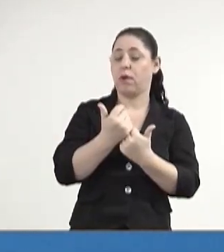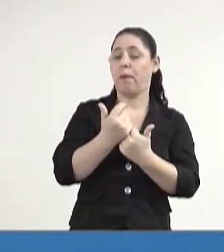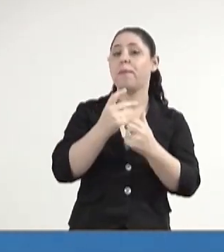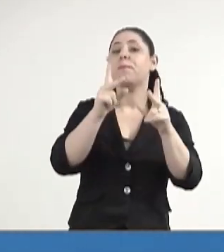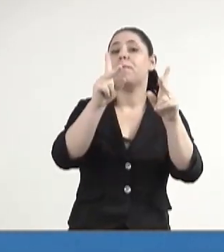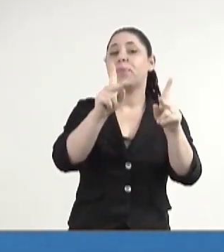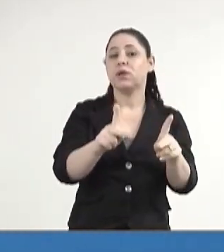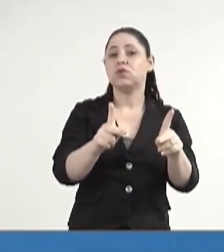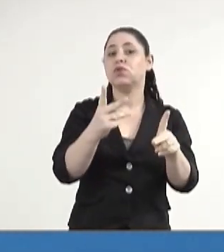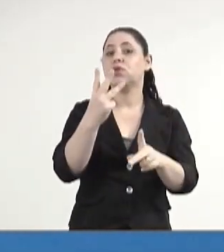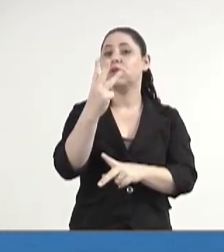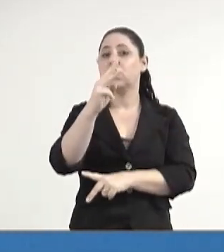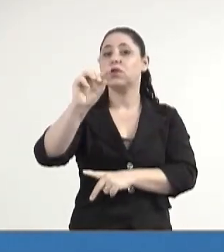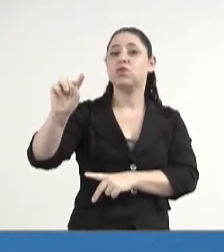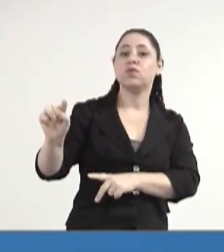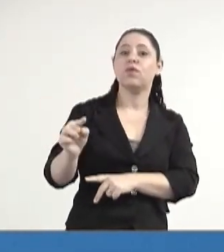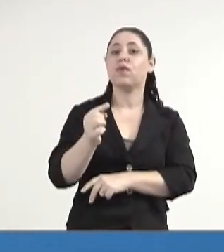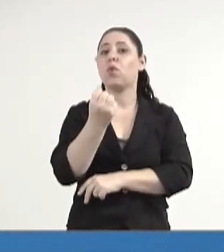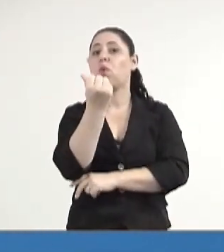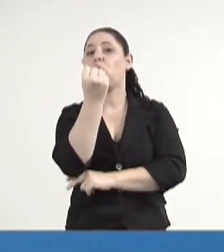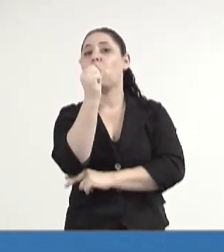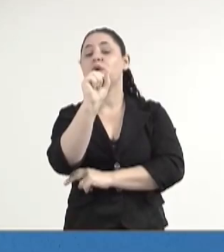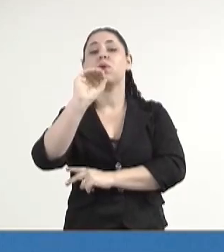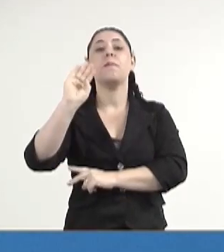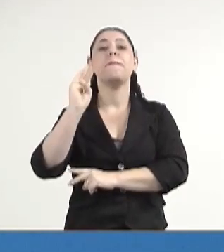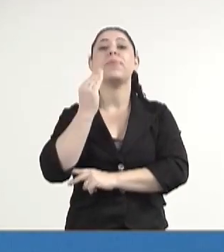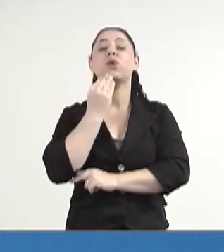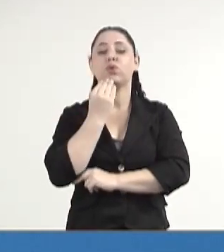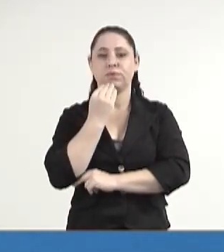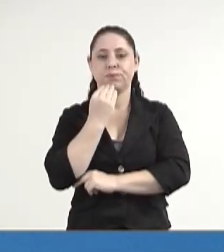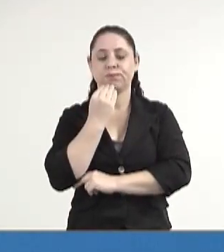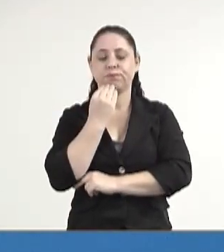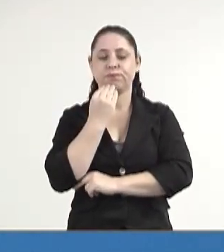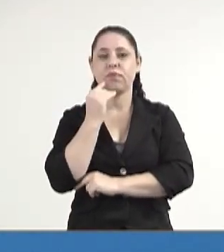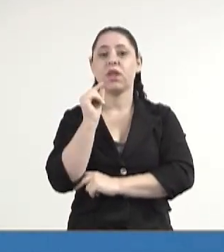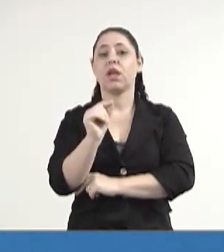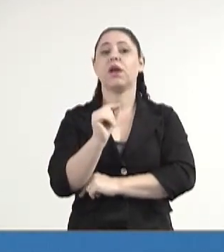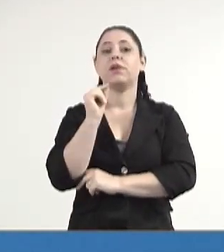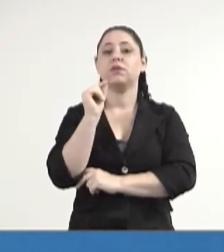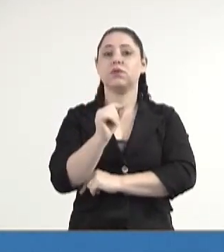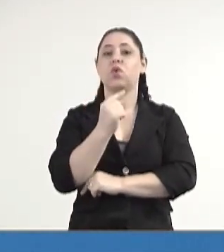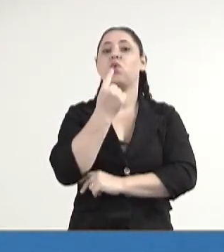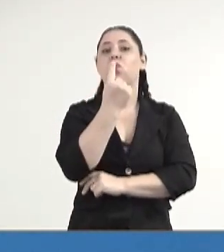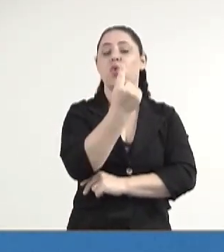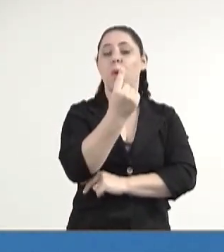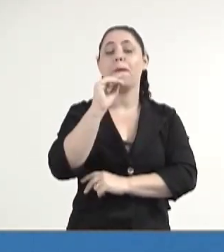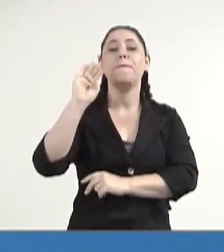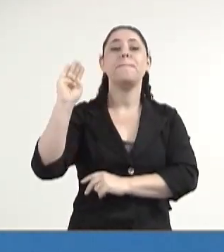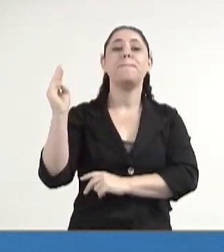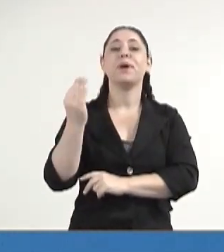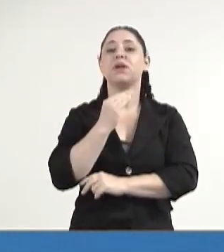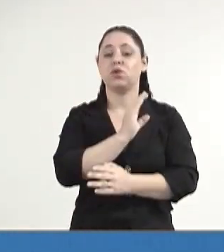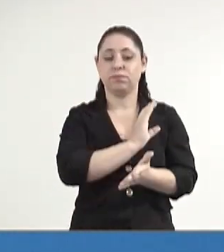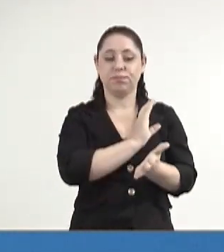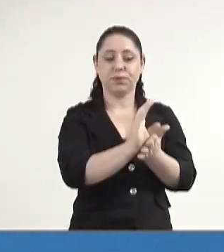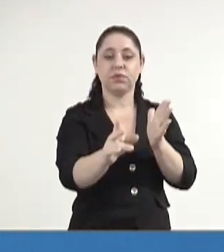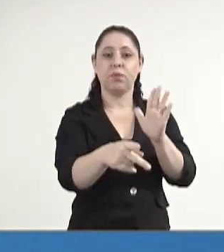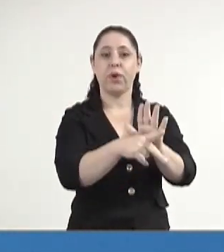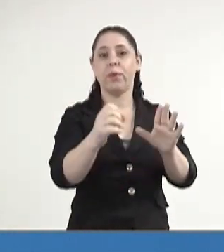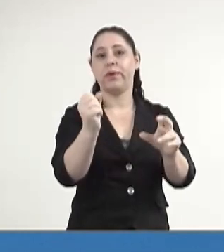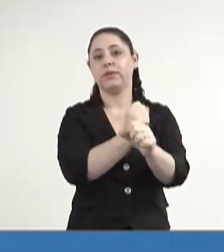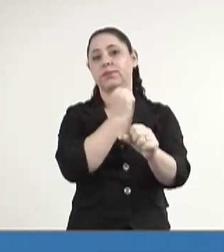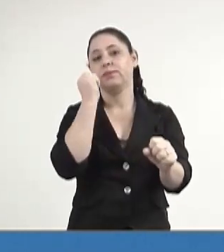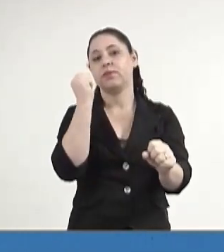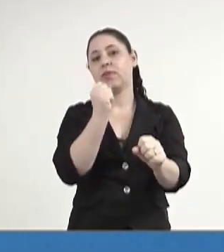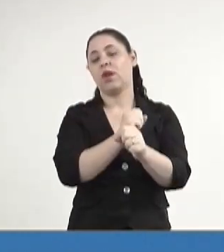privada previsto de 3,8 bilhões, sendo de 1 bilhão destinado